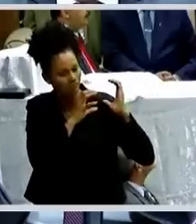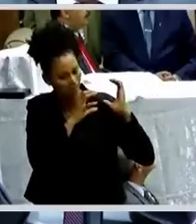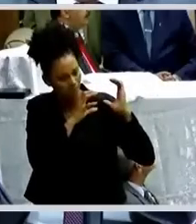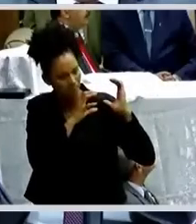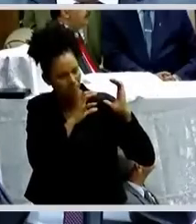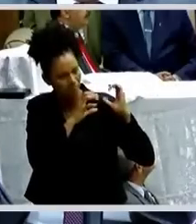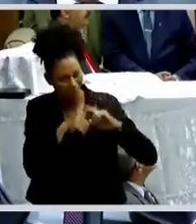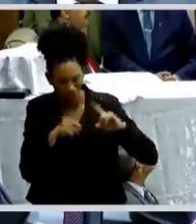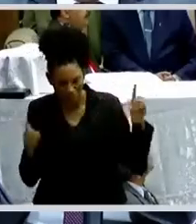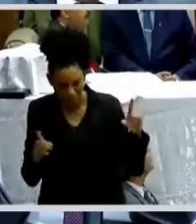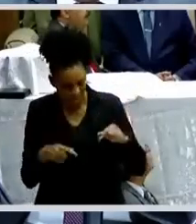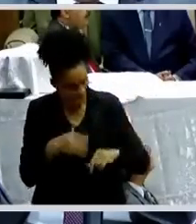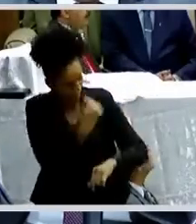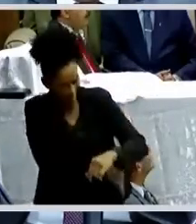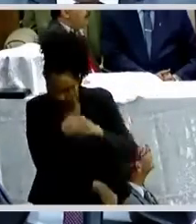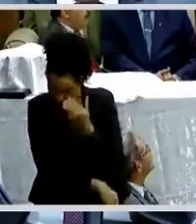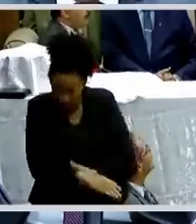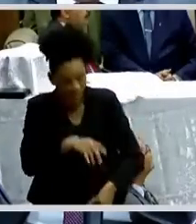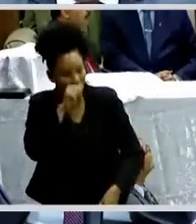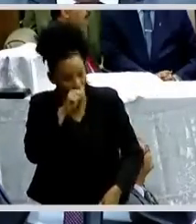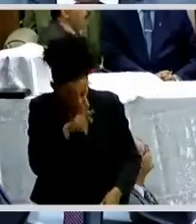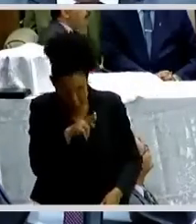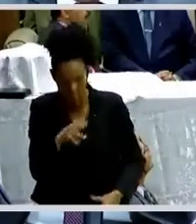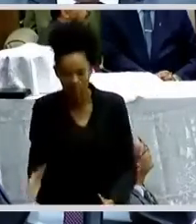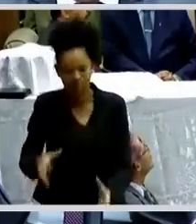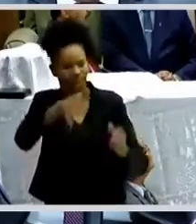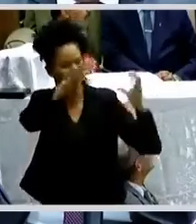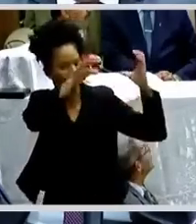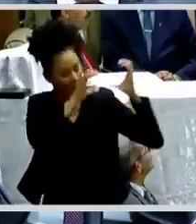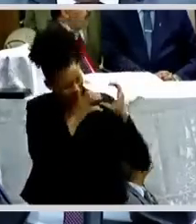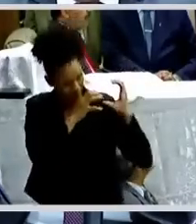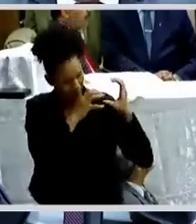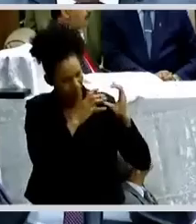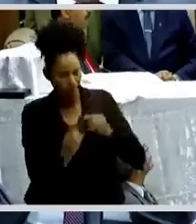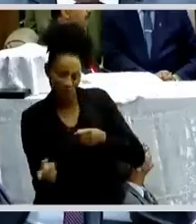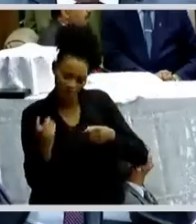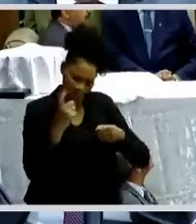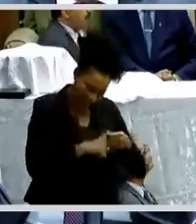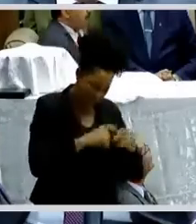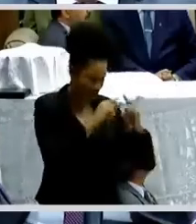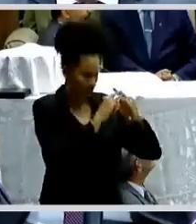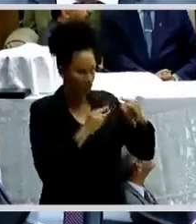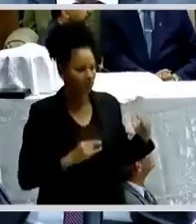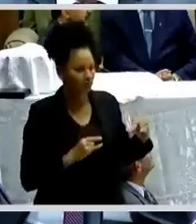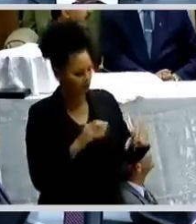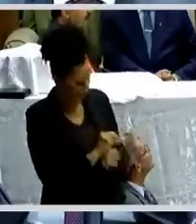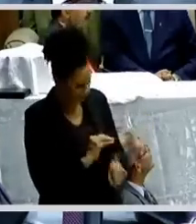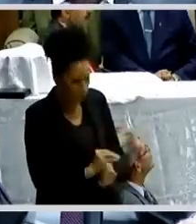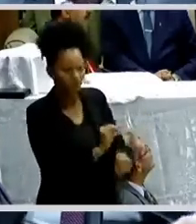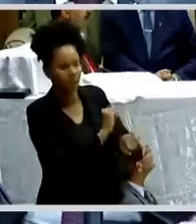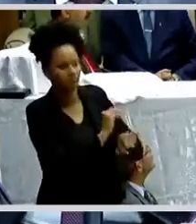Mas está sem o braço, está respirando, está. Coloca no ombro e traz para o acampamento, que aqui tem jeito.